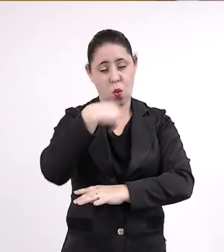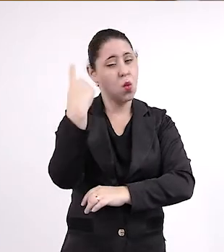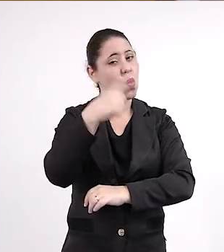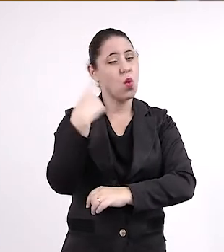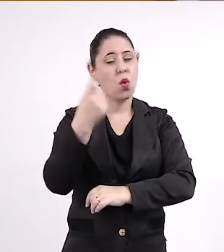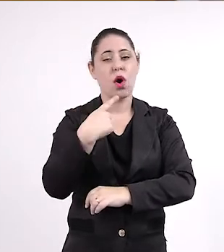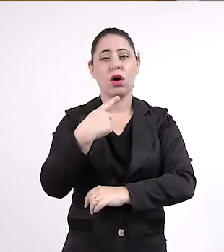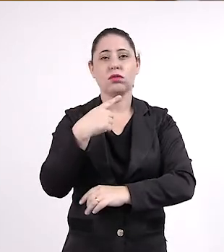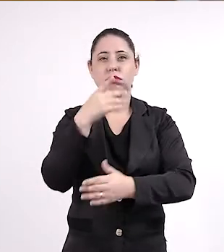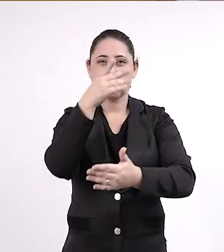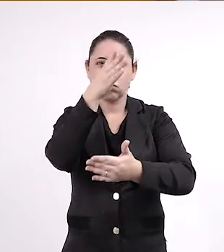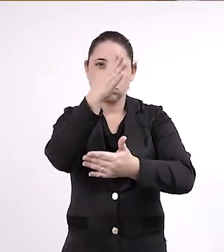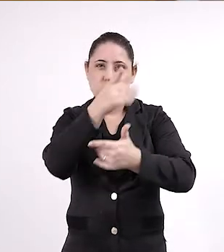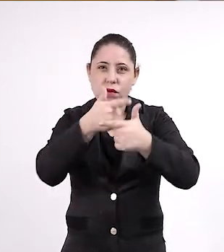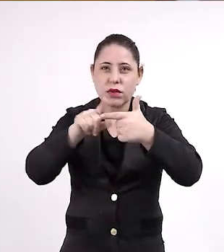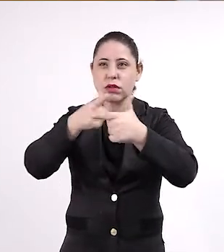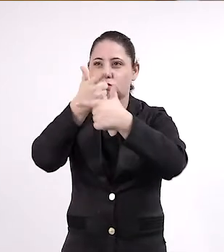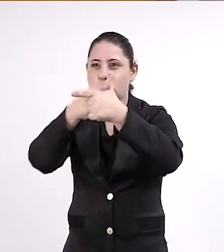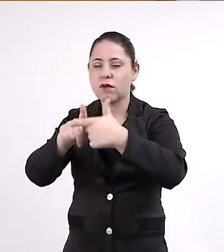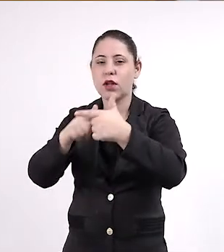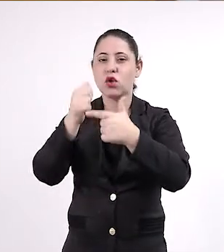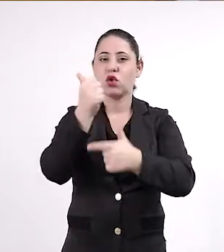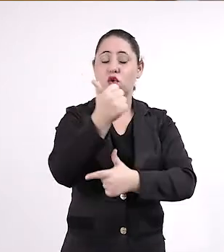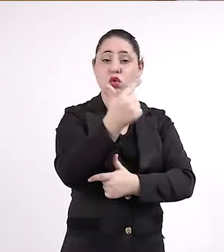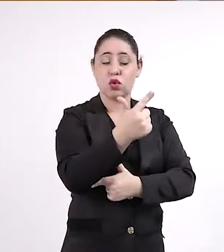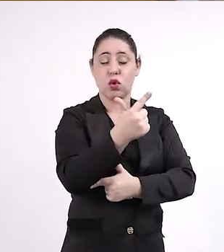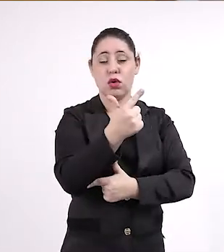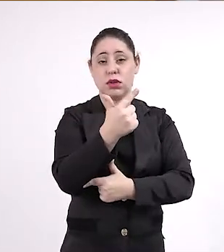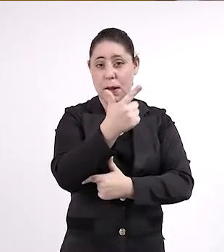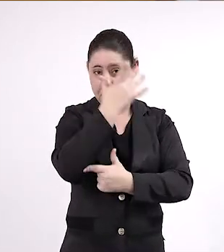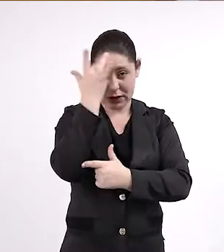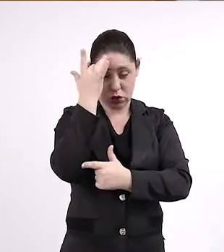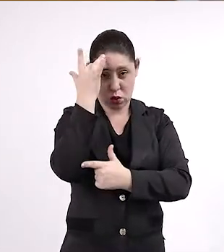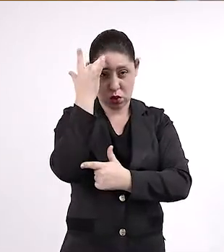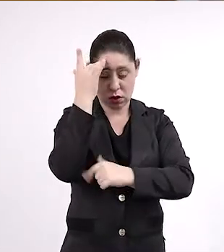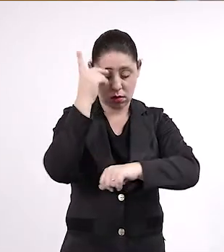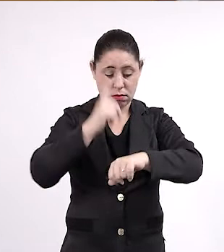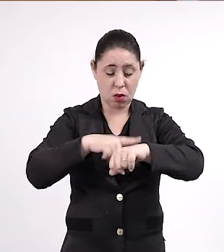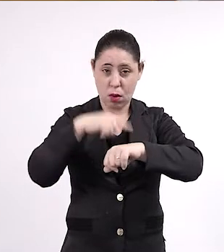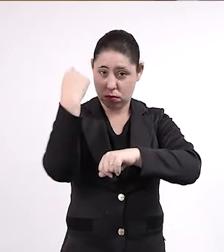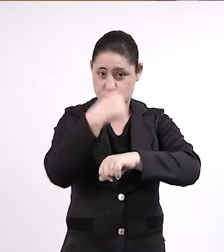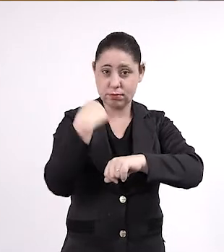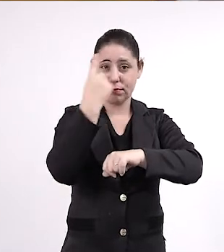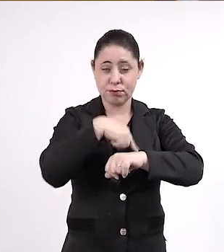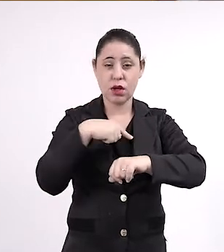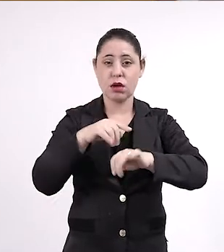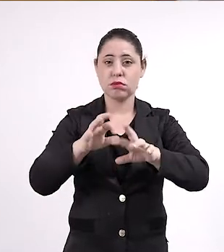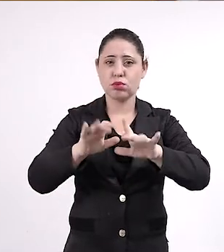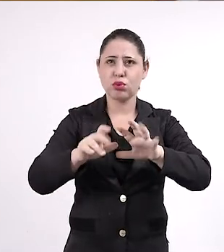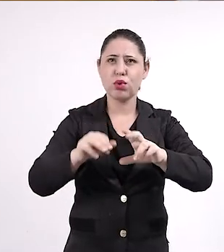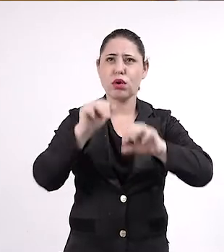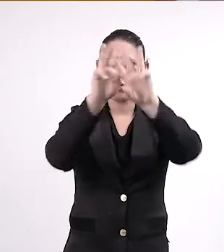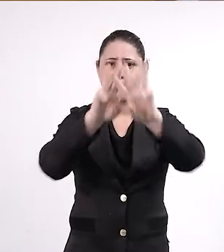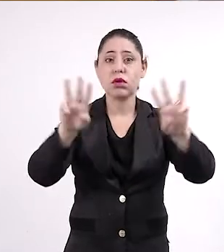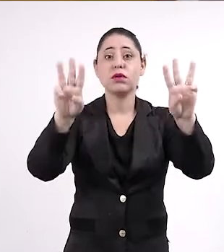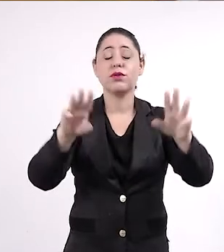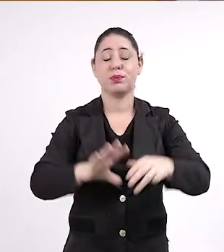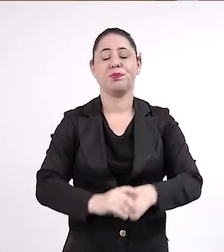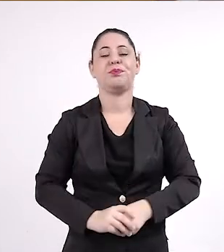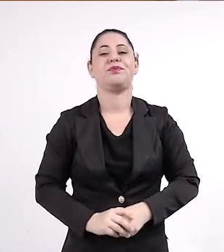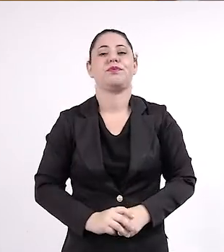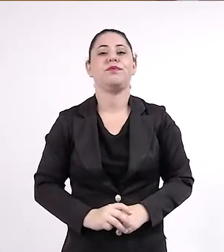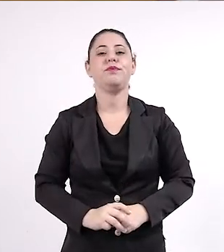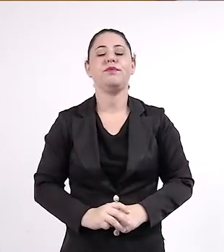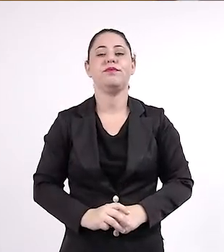por dia, então fazendo uma divisão daí, quase 12 pessoas por hora acessando a nossa